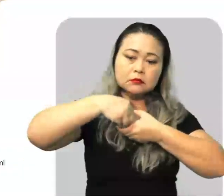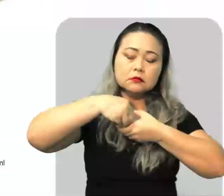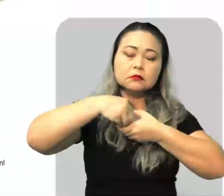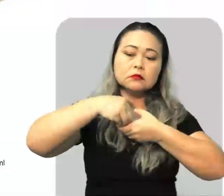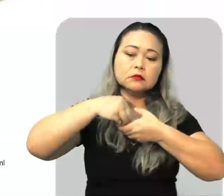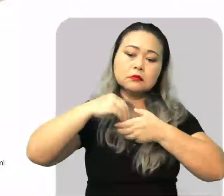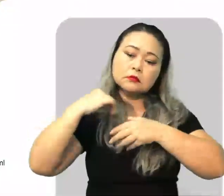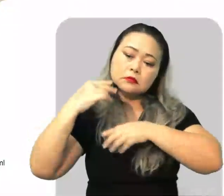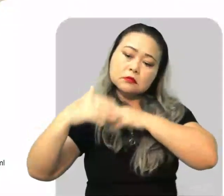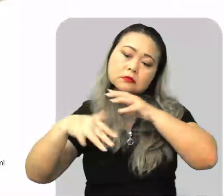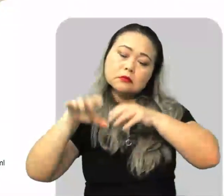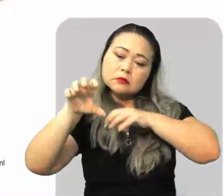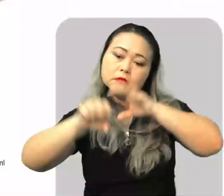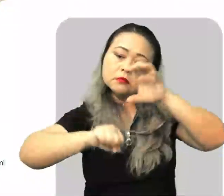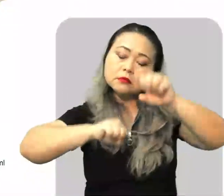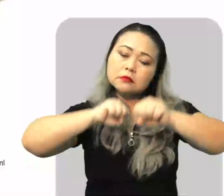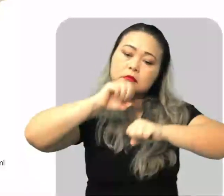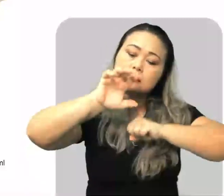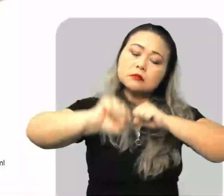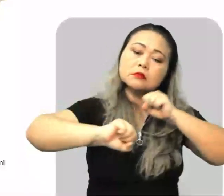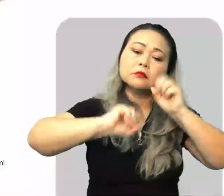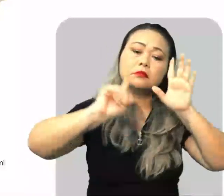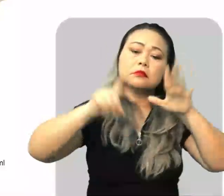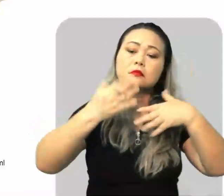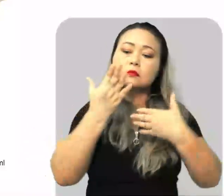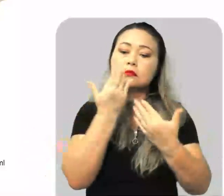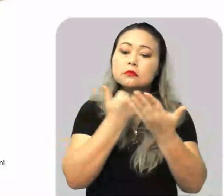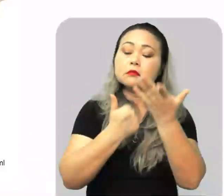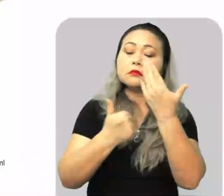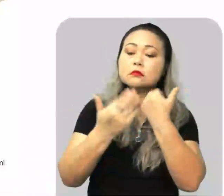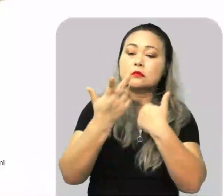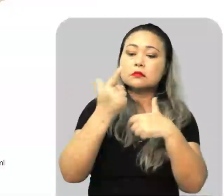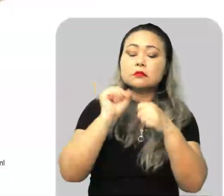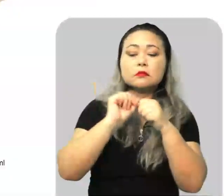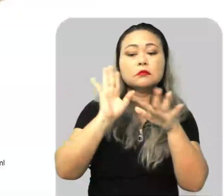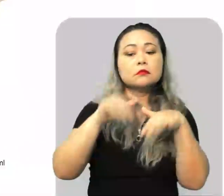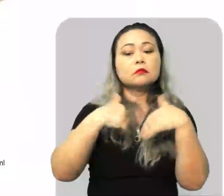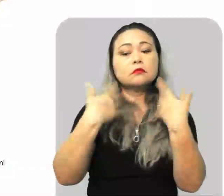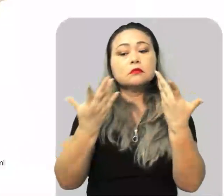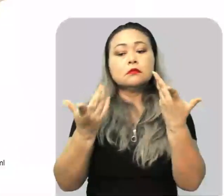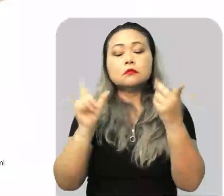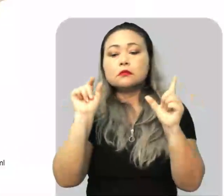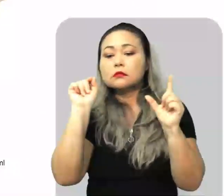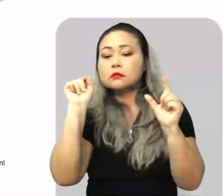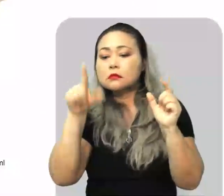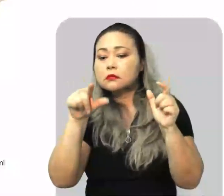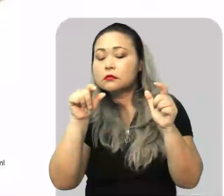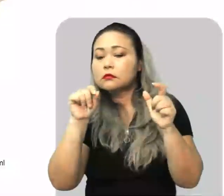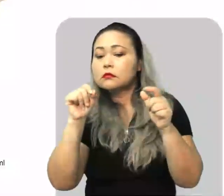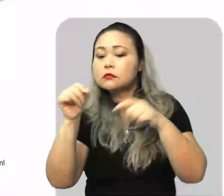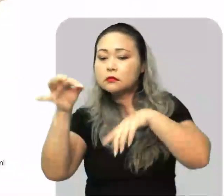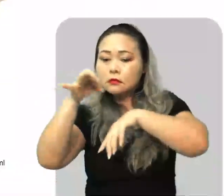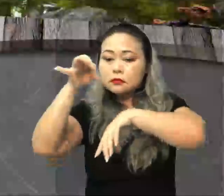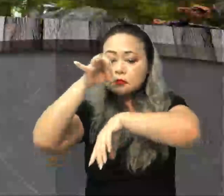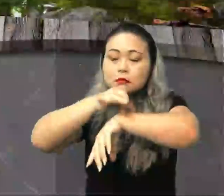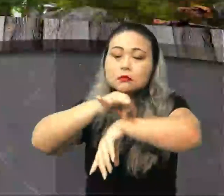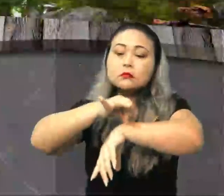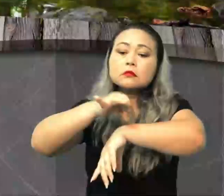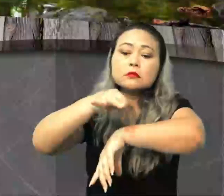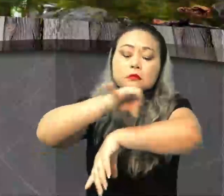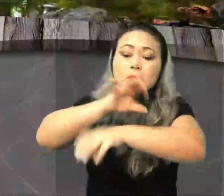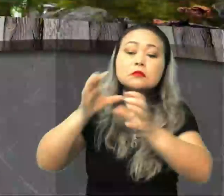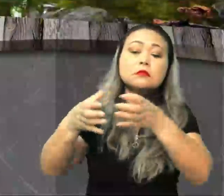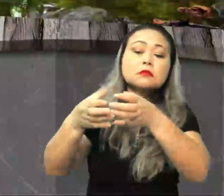sua cadeia alimentar, elas fazem a ingestão, elas se alimentam de muitos insetos, e a gente sabe que os insetos, né,